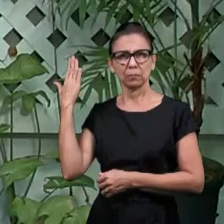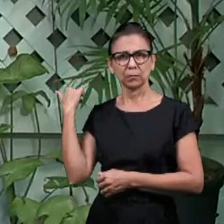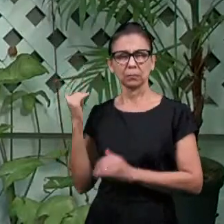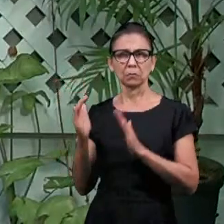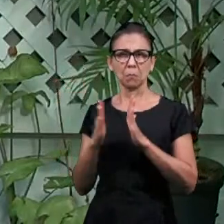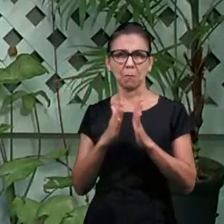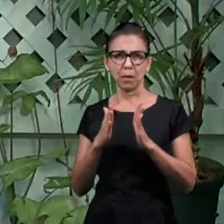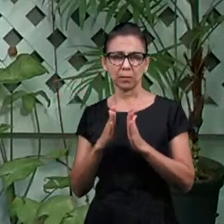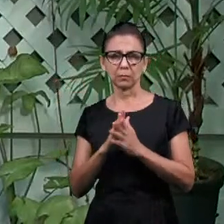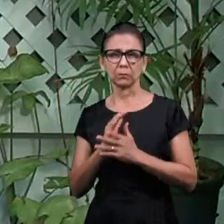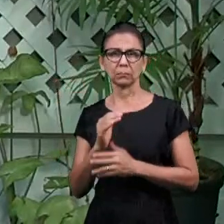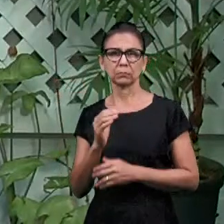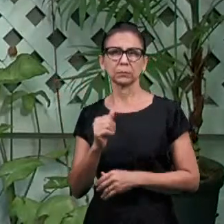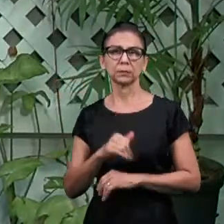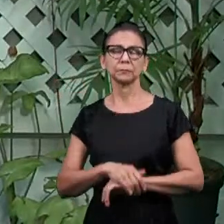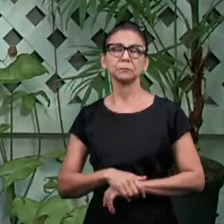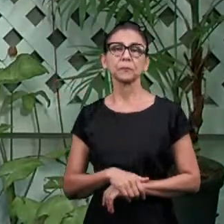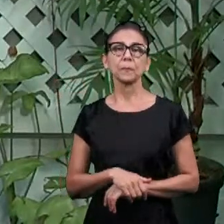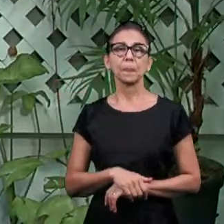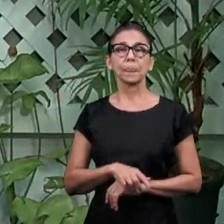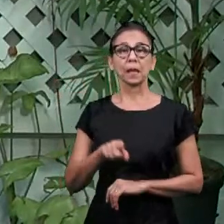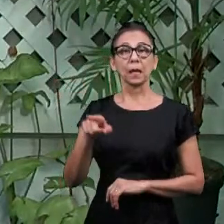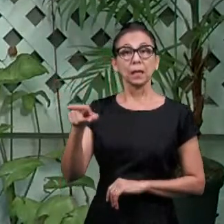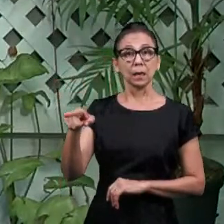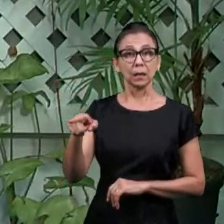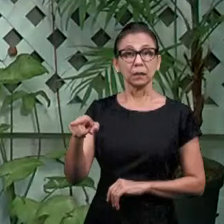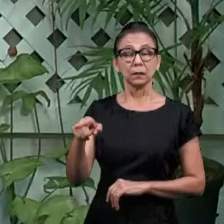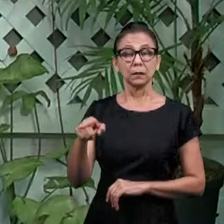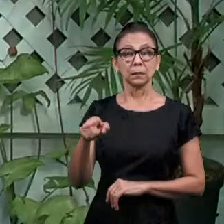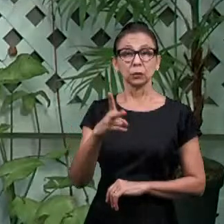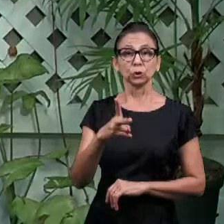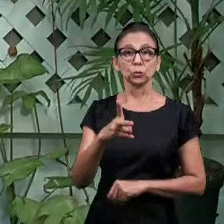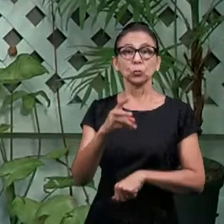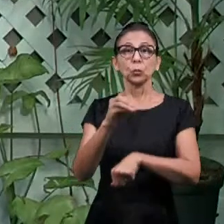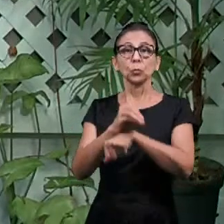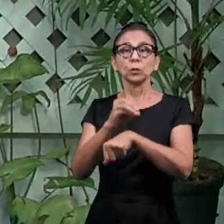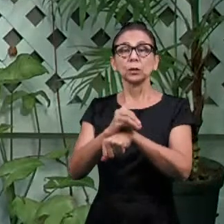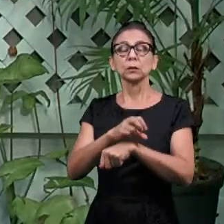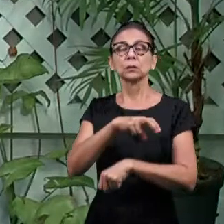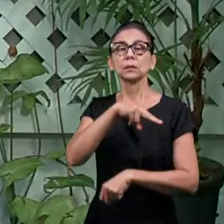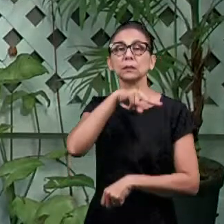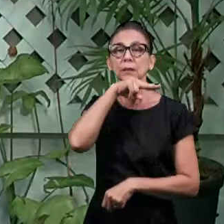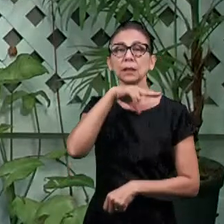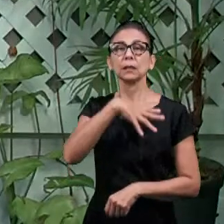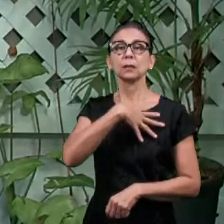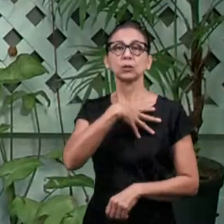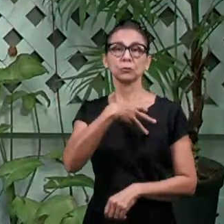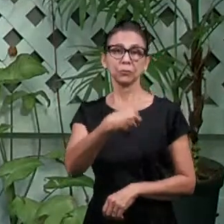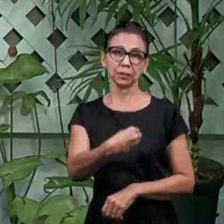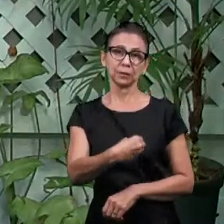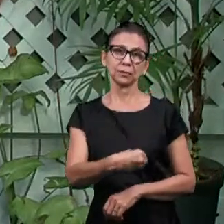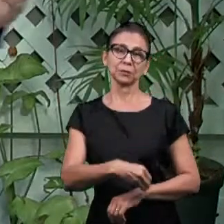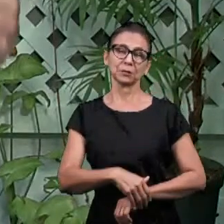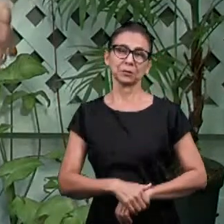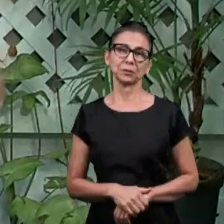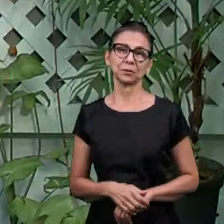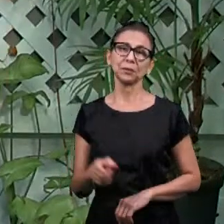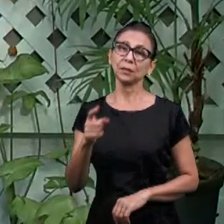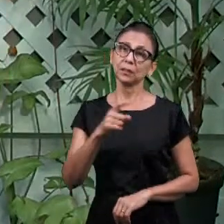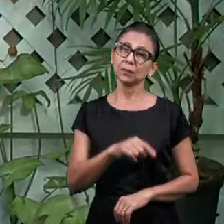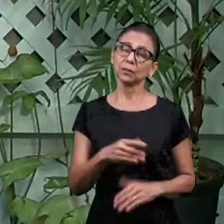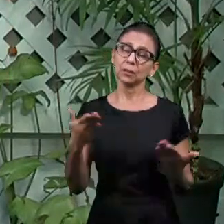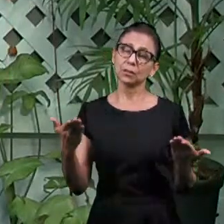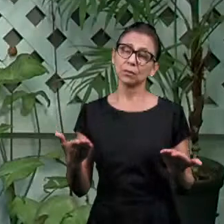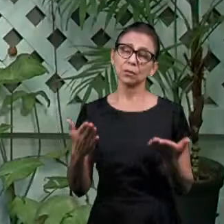homem extraordinário. E nós fizemos isso para recordar a igreja ali, a igreja da Toca, e